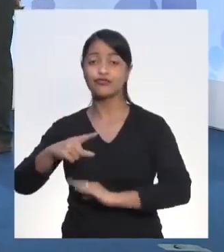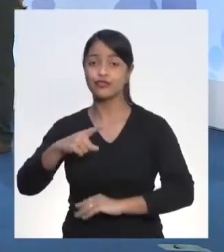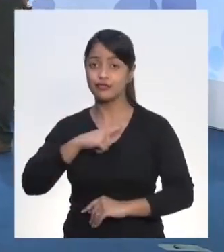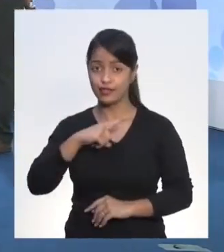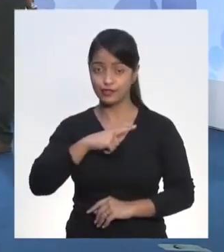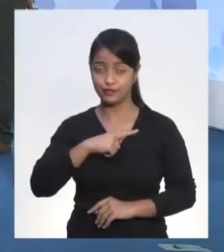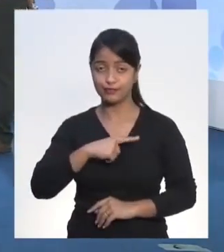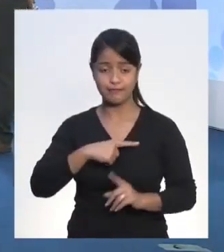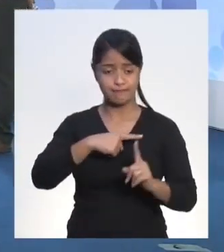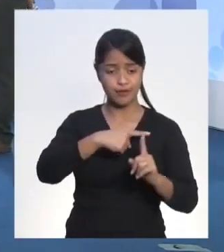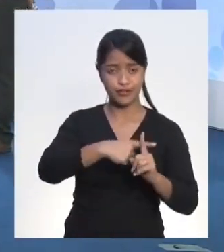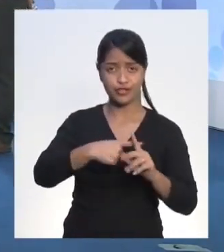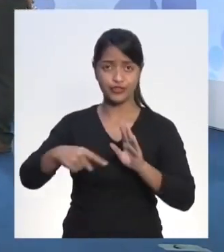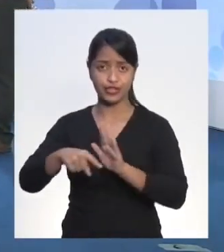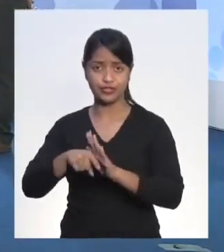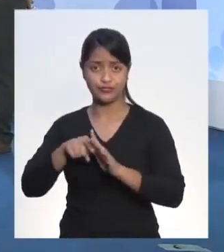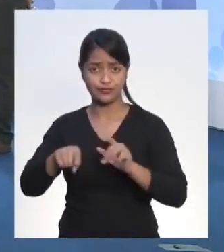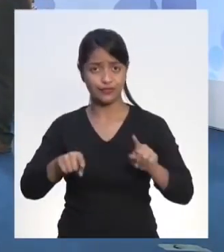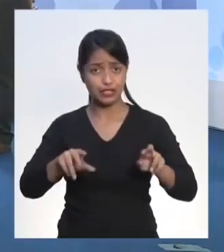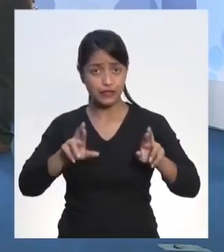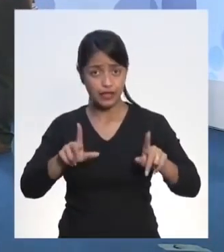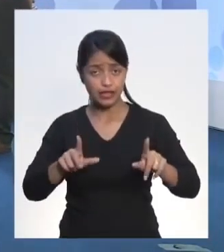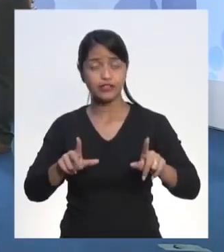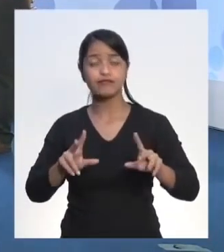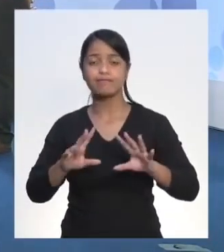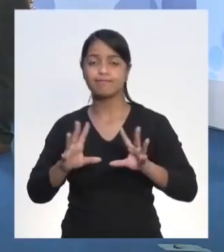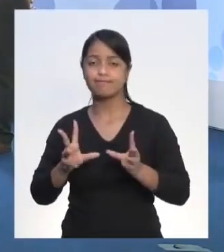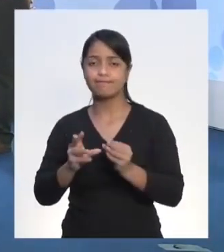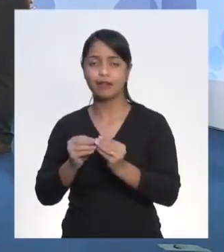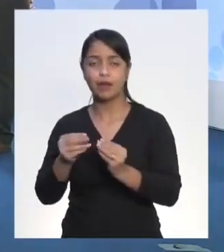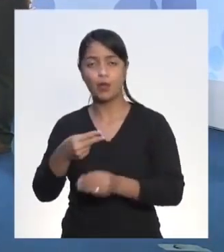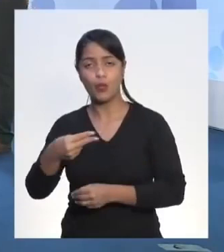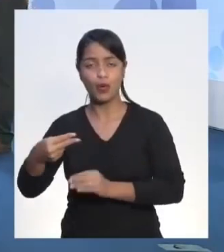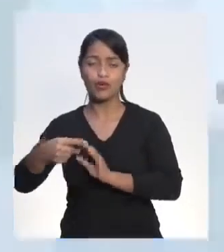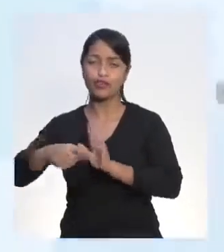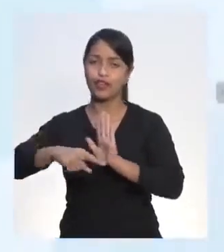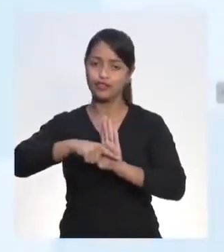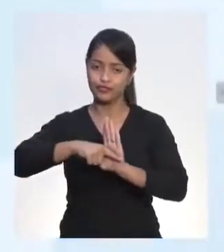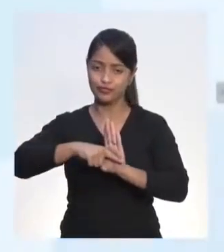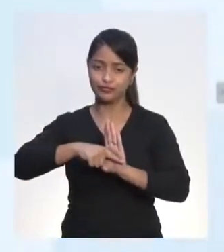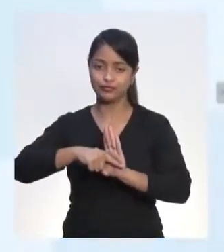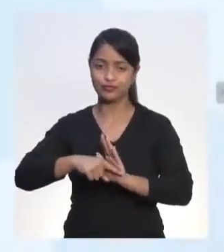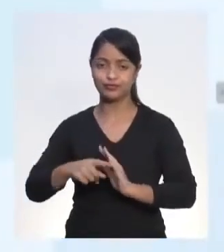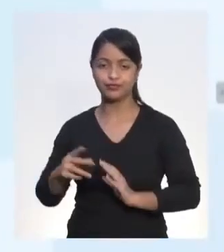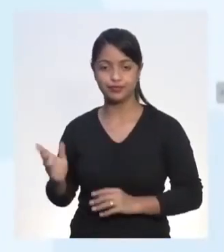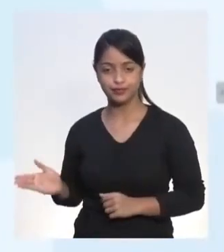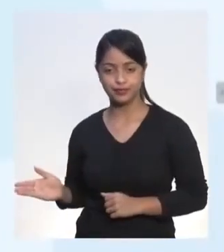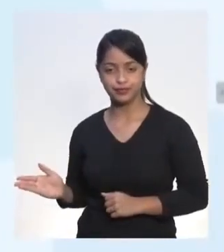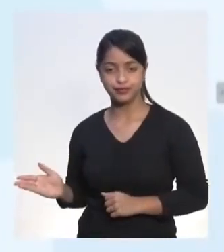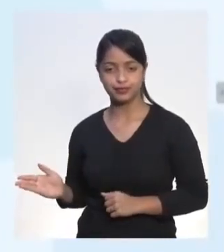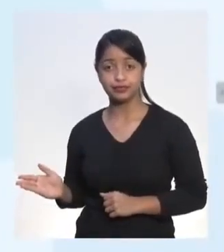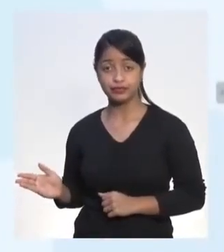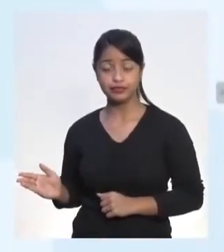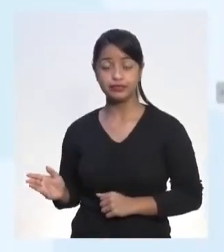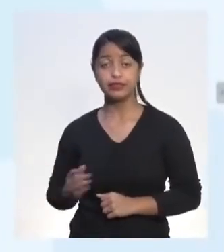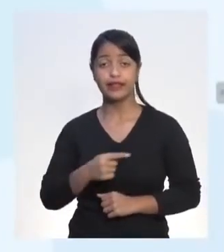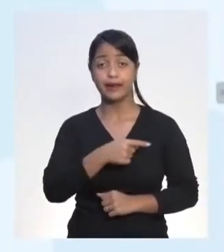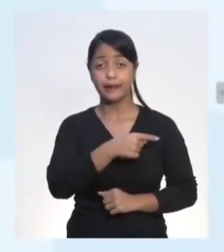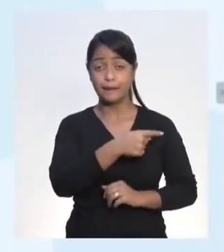Sinais diferentes, negativo. Sinais diferentes, aqui o 7 no caso é positivo, né?